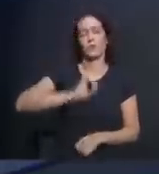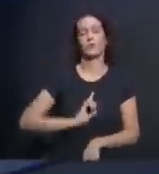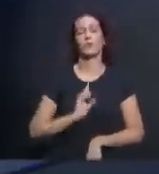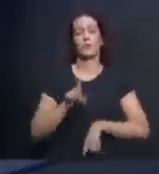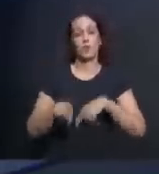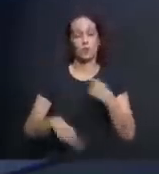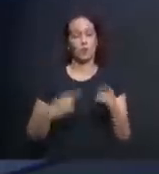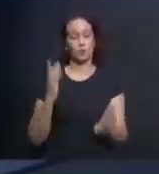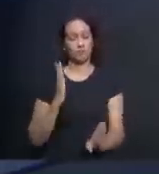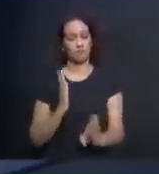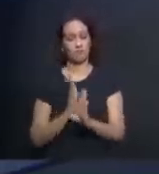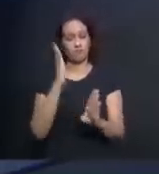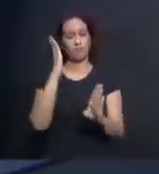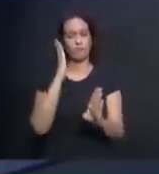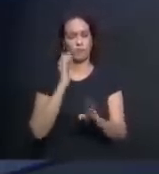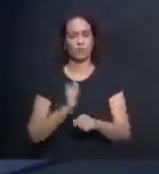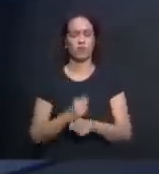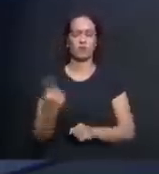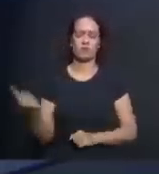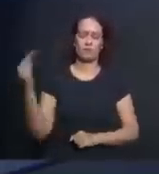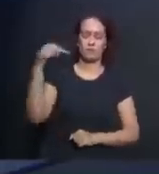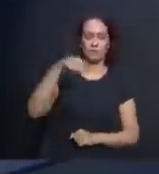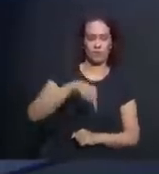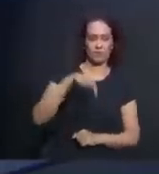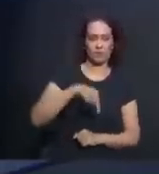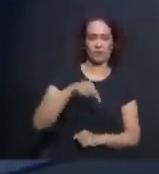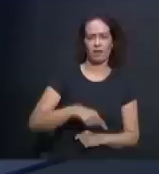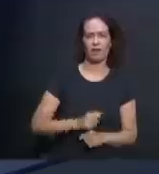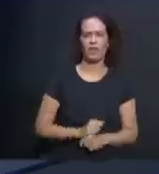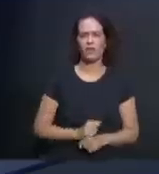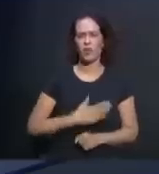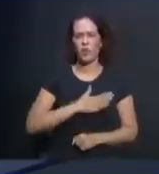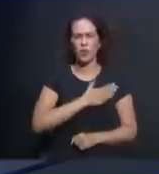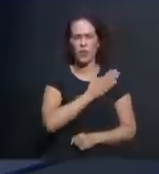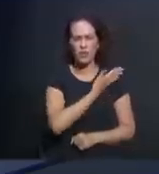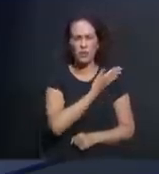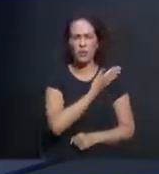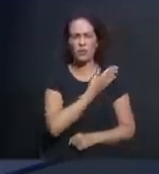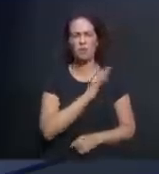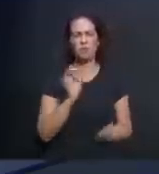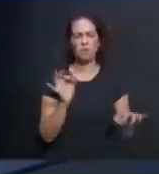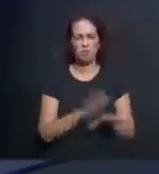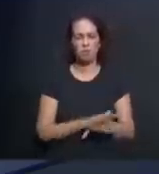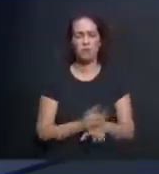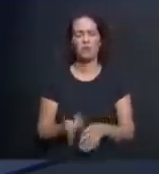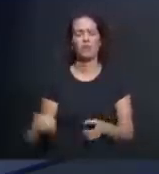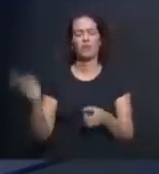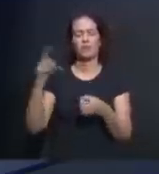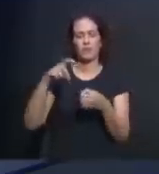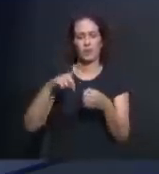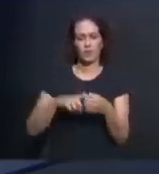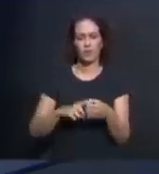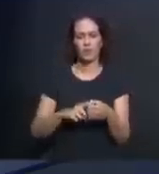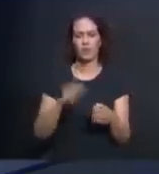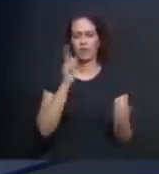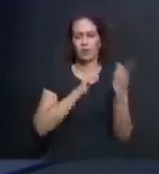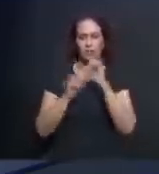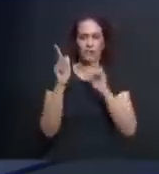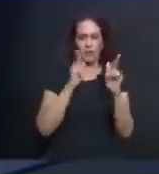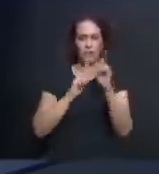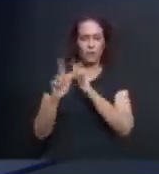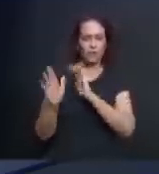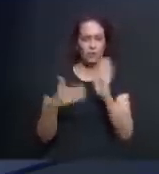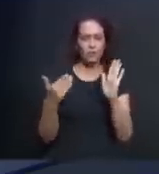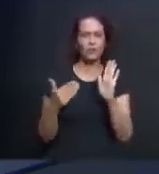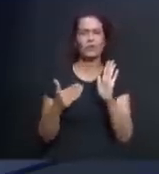ele se descobriu lá, ele veio para cá, foi tão horroroso que ele voltou para cá e ganhou tudo de novo mais